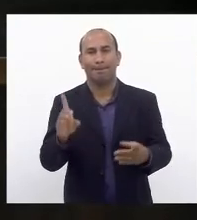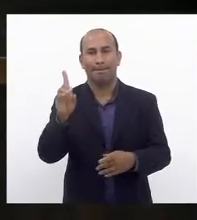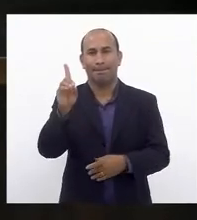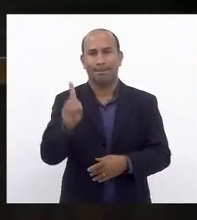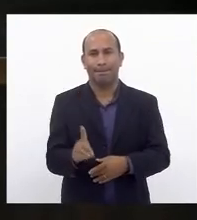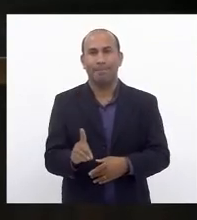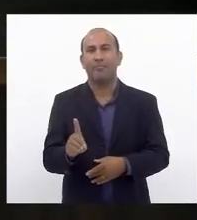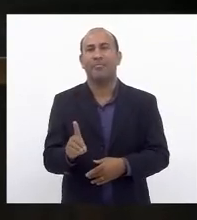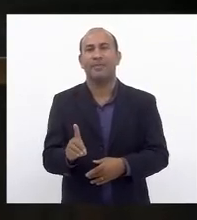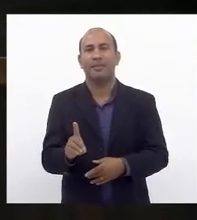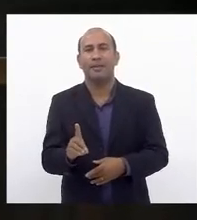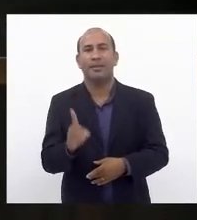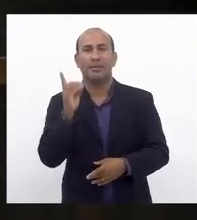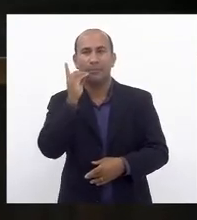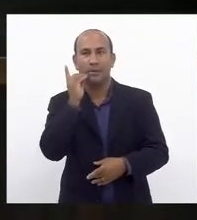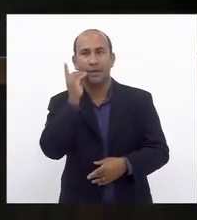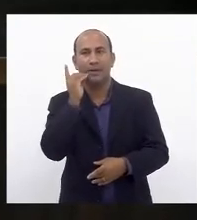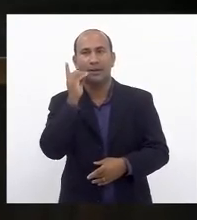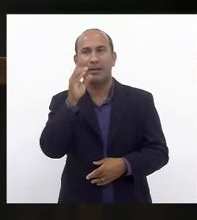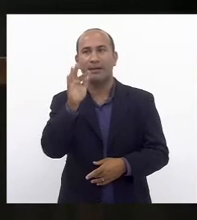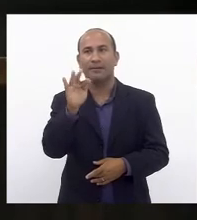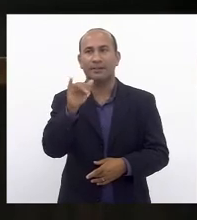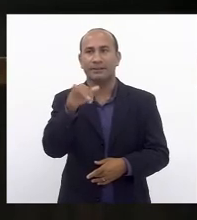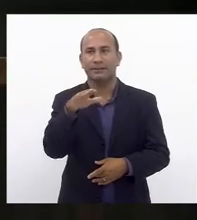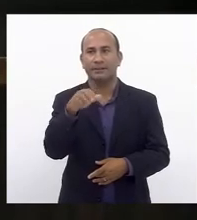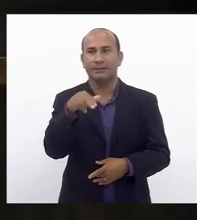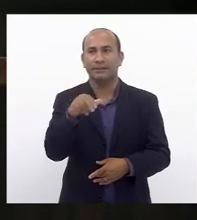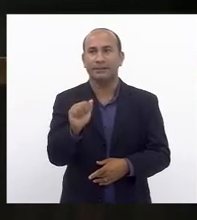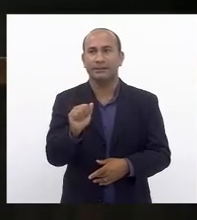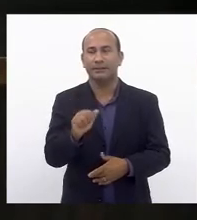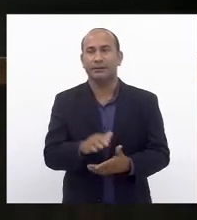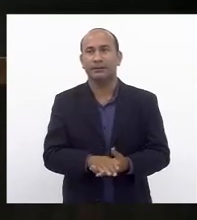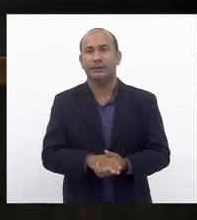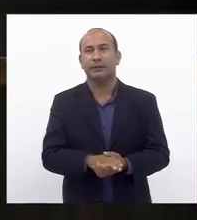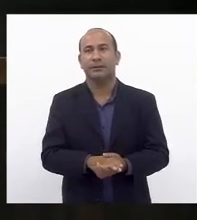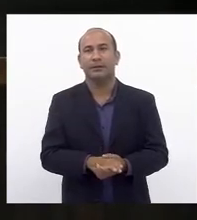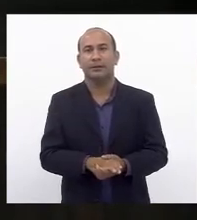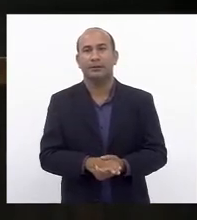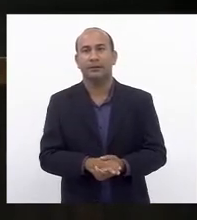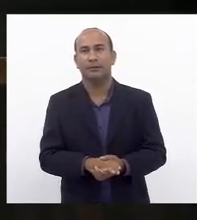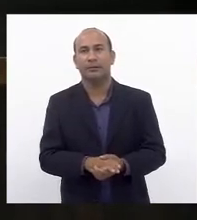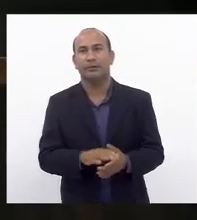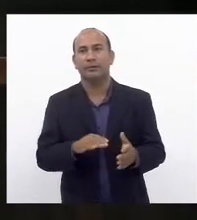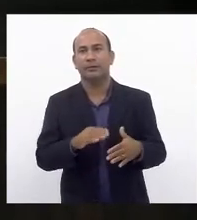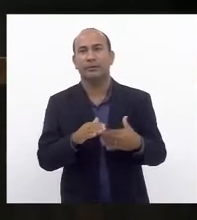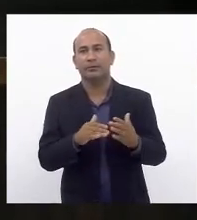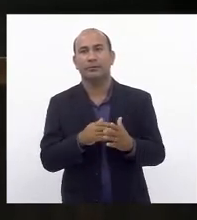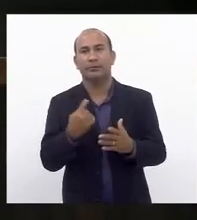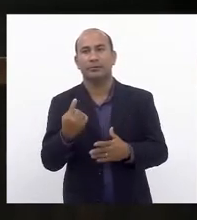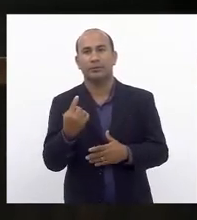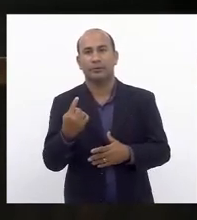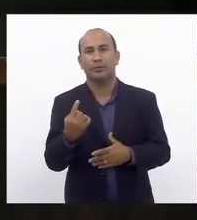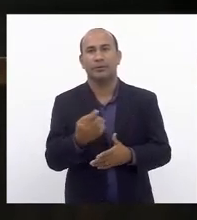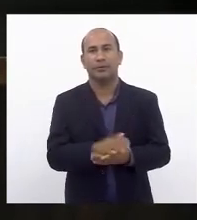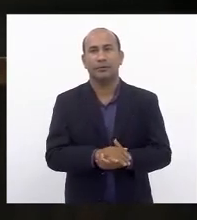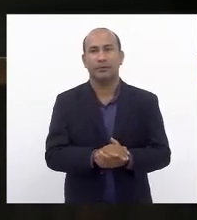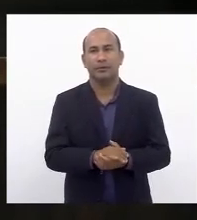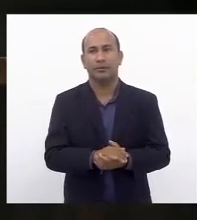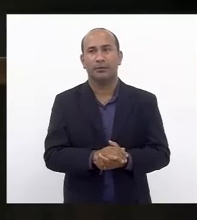deputada Franciane Mota. Ela é autora. Ah, é autora, não pode. Todas nós somos.